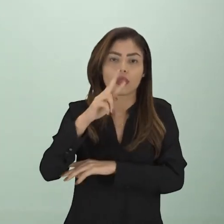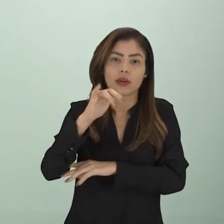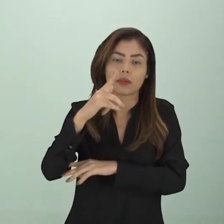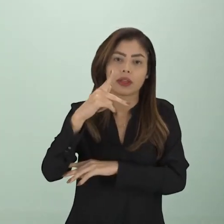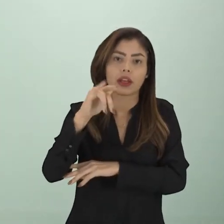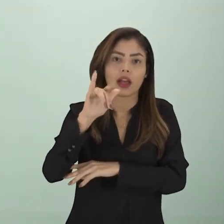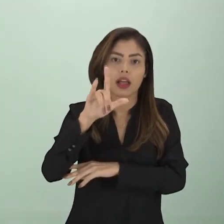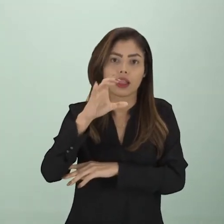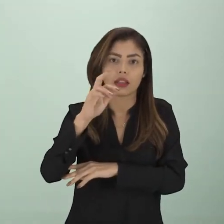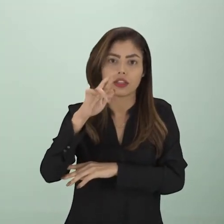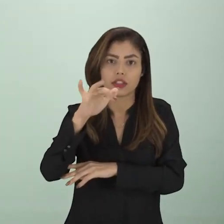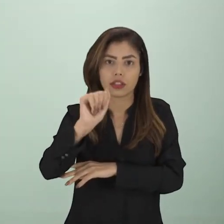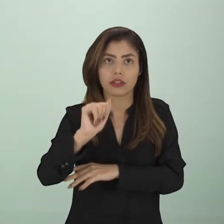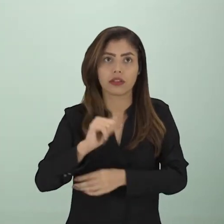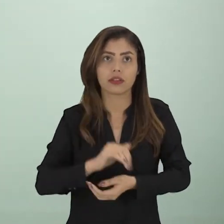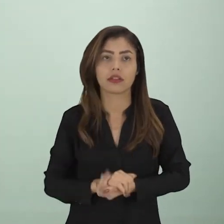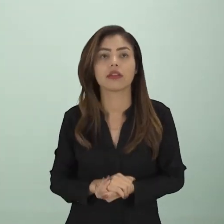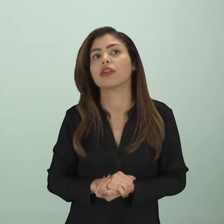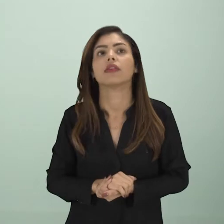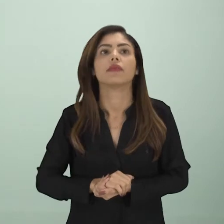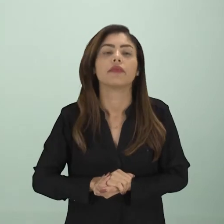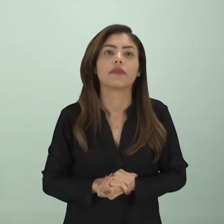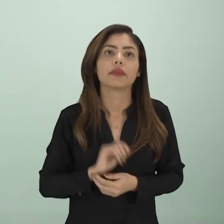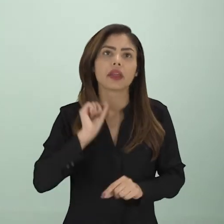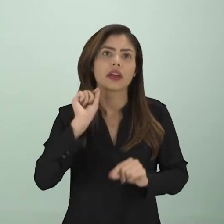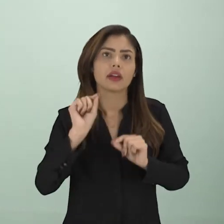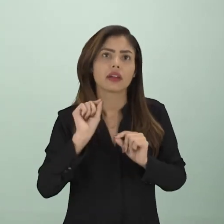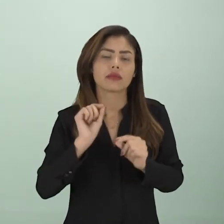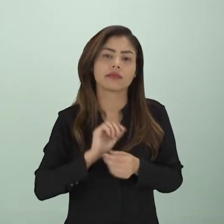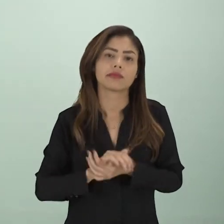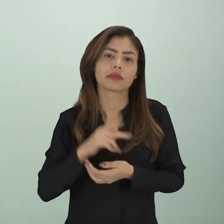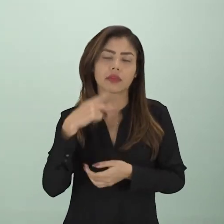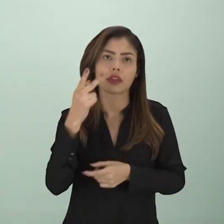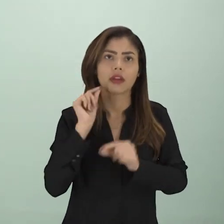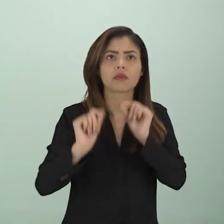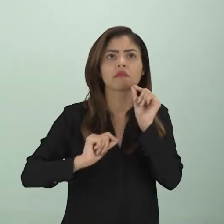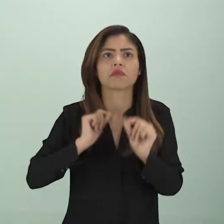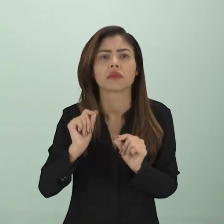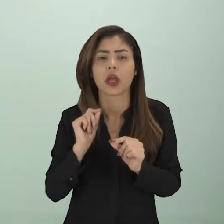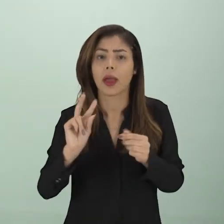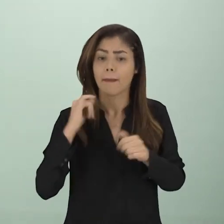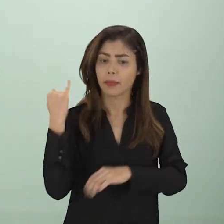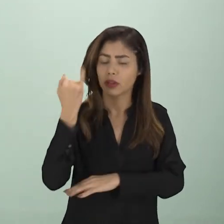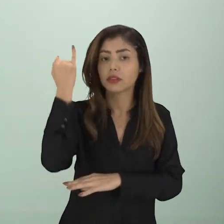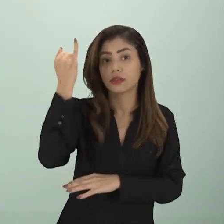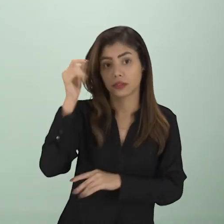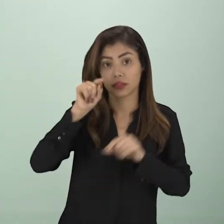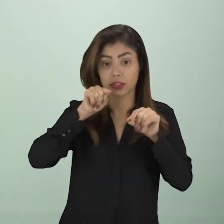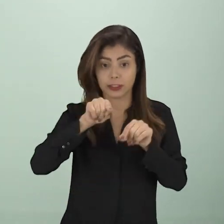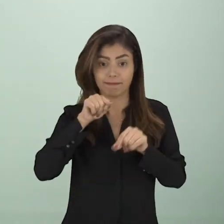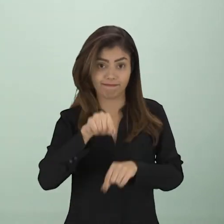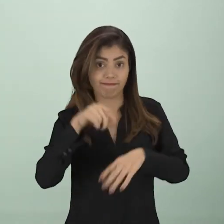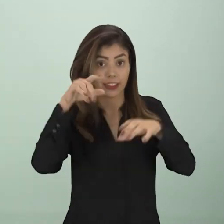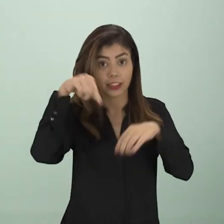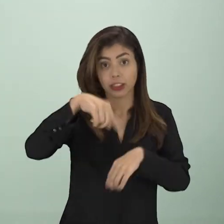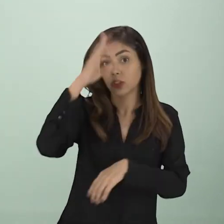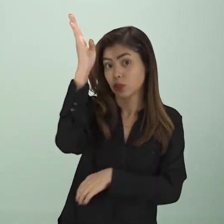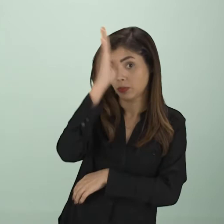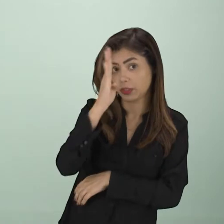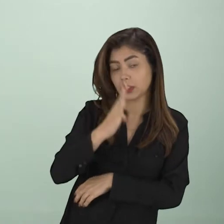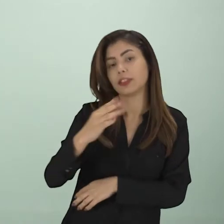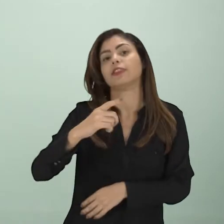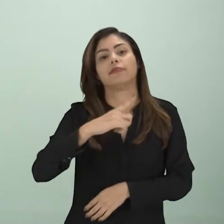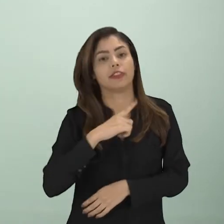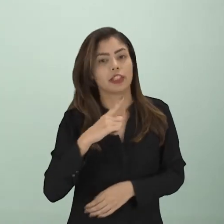pouquinho, certo? E o que nós vamos falar também uma coisa muito importante que aqui no Brasil se